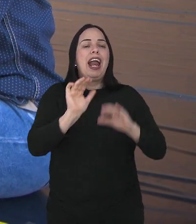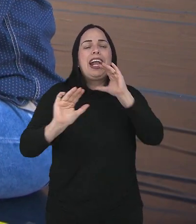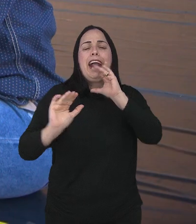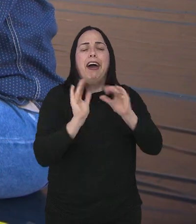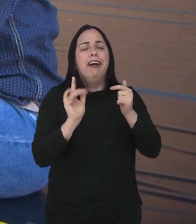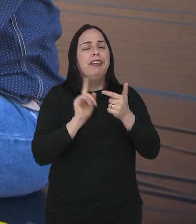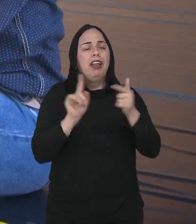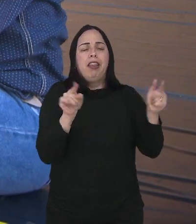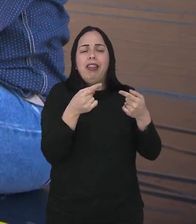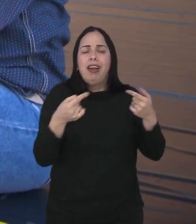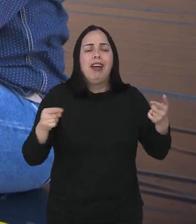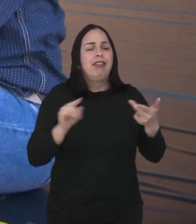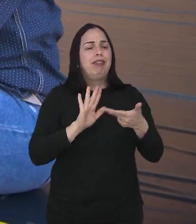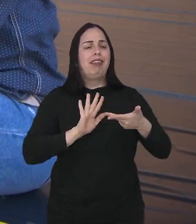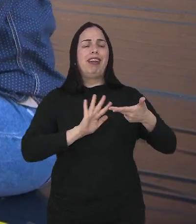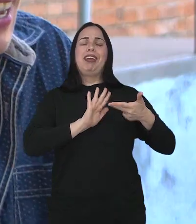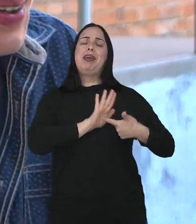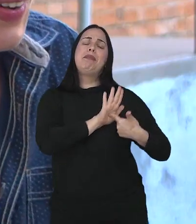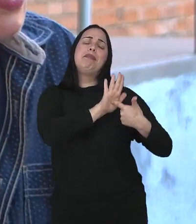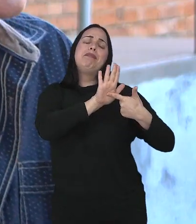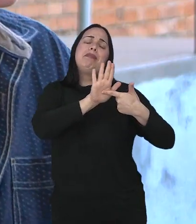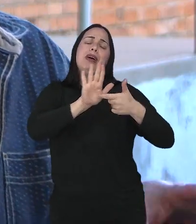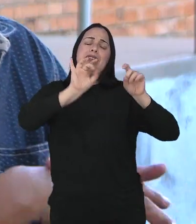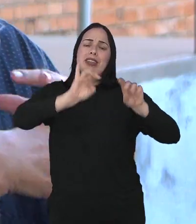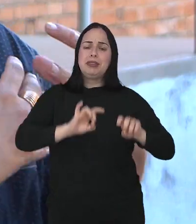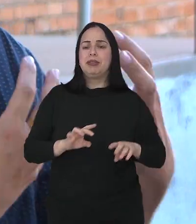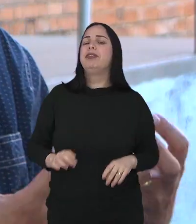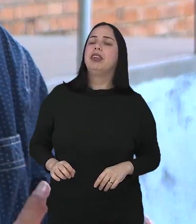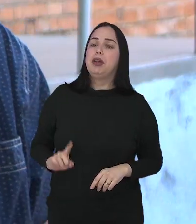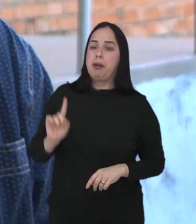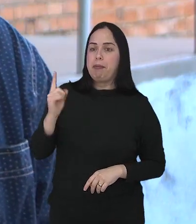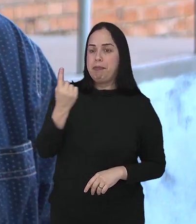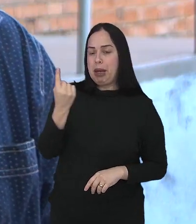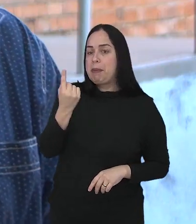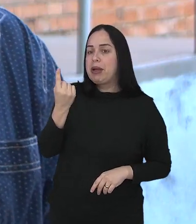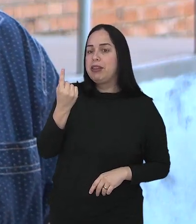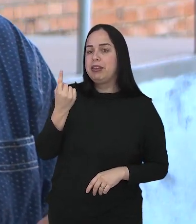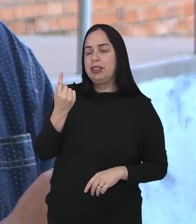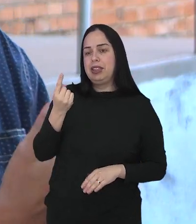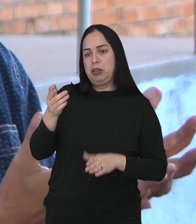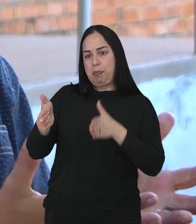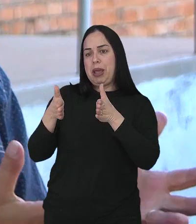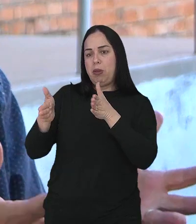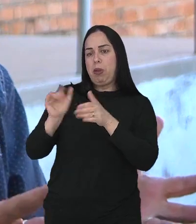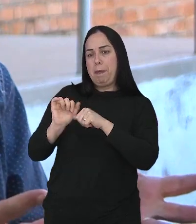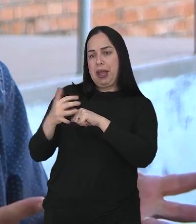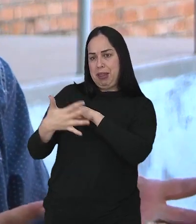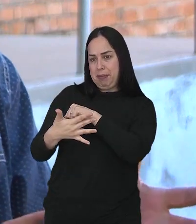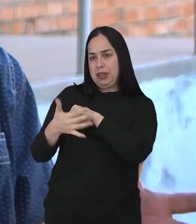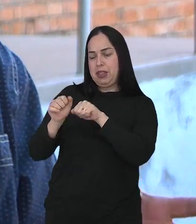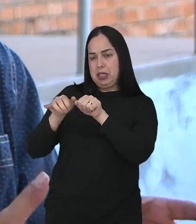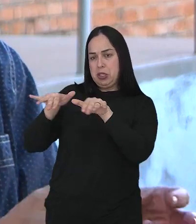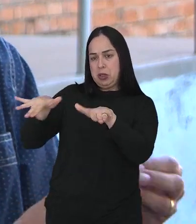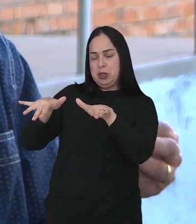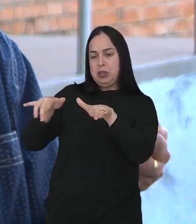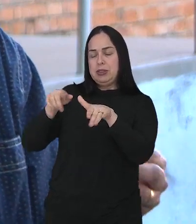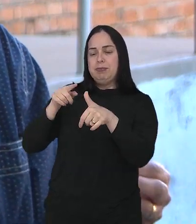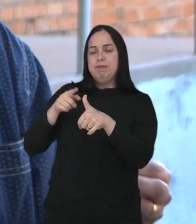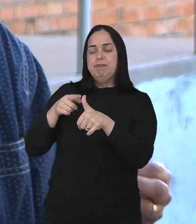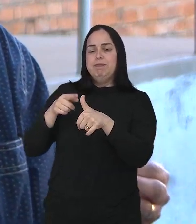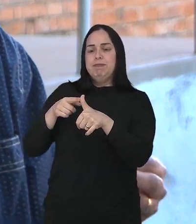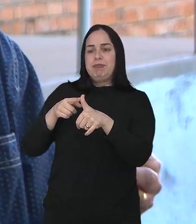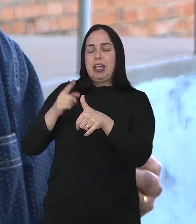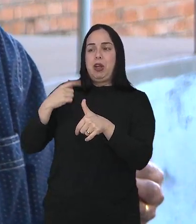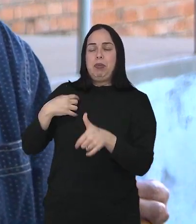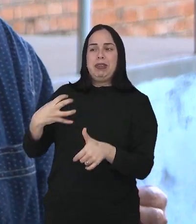tocam, cantam e encantam. Bom, na verdade, primeiro veio a pandemia, né? Que a pandemia foi aquele fundo